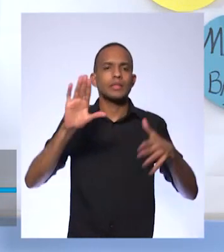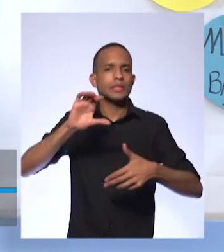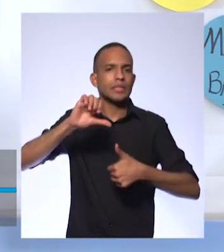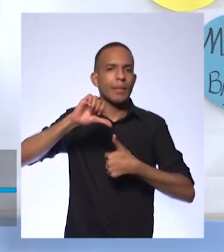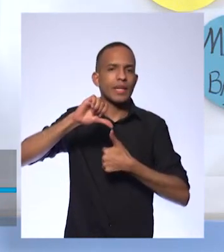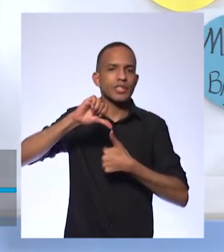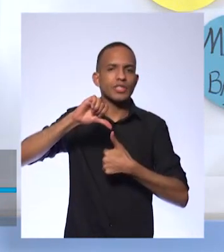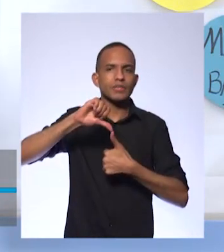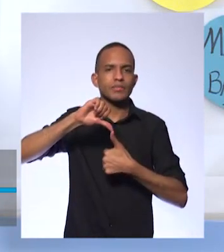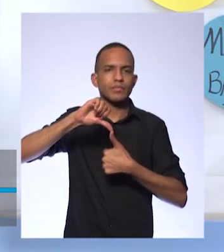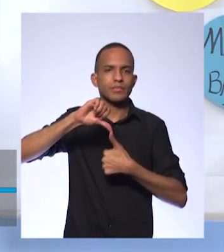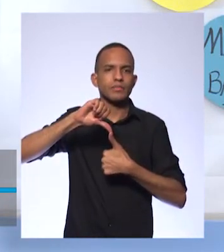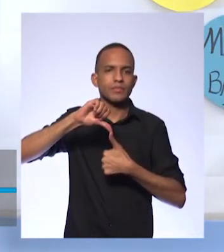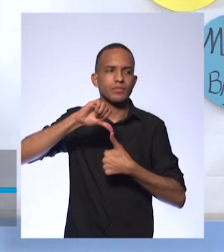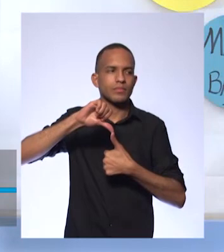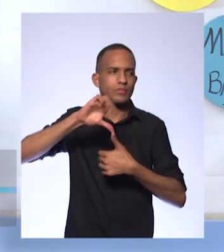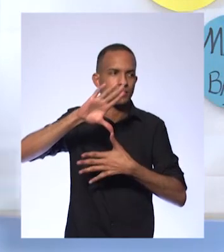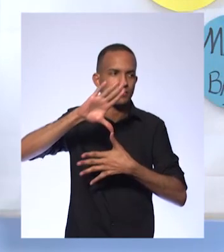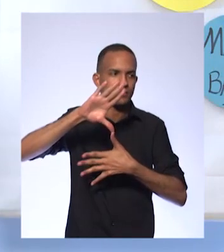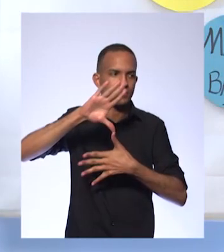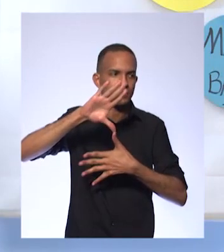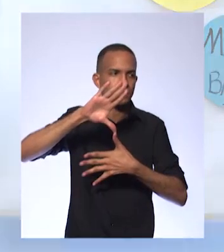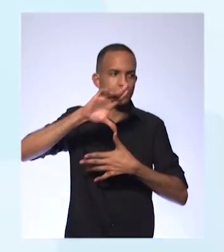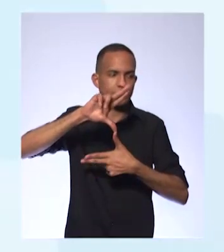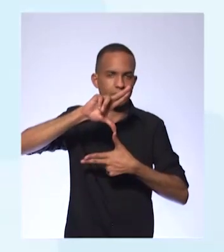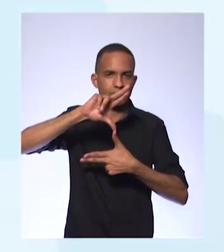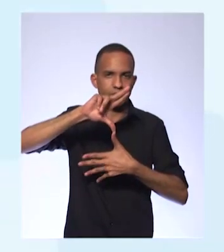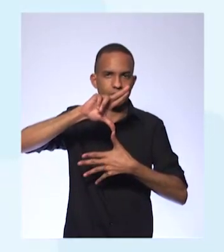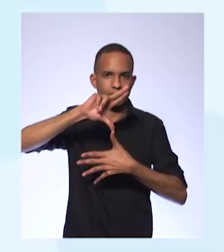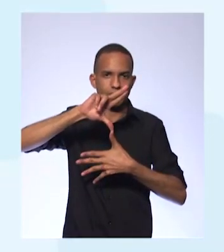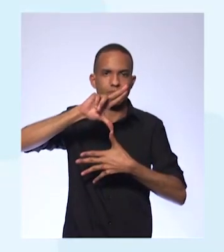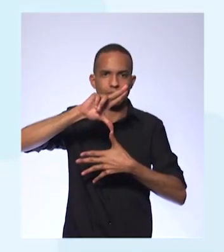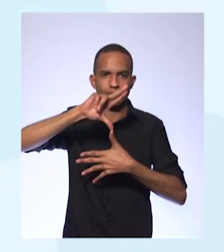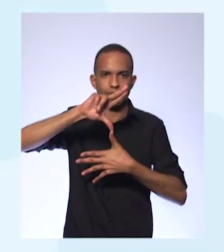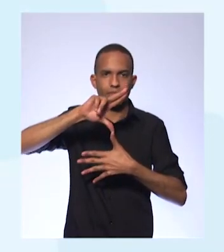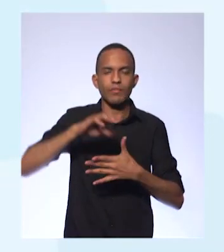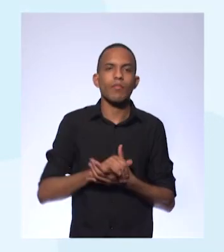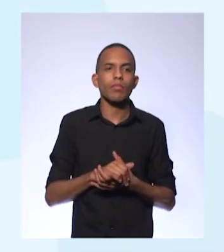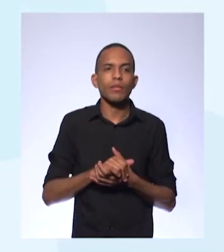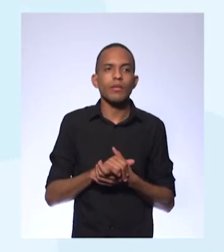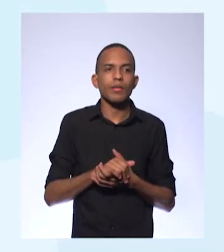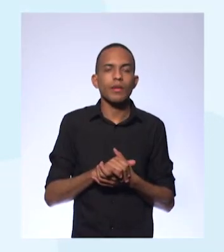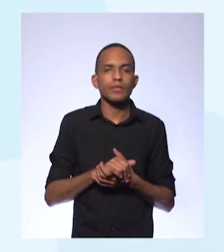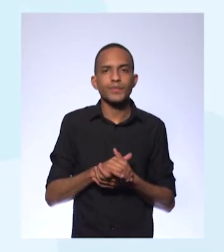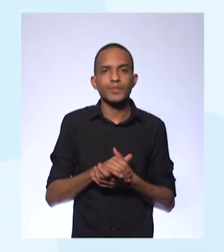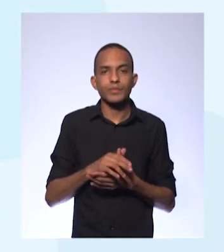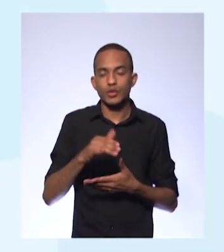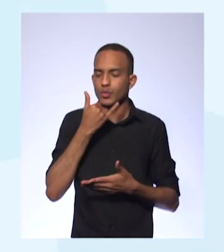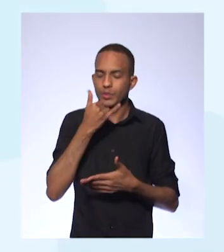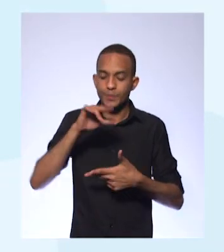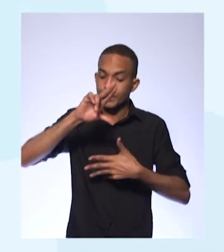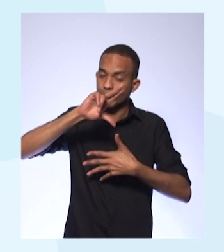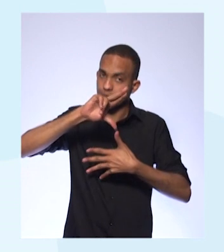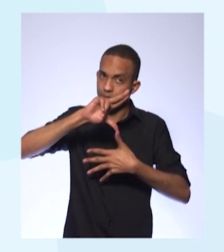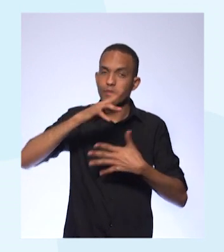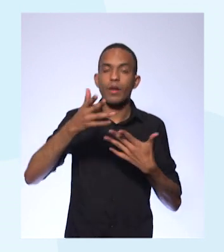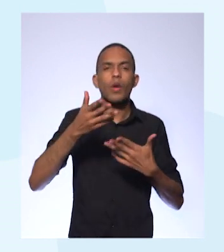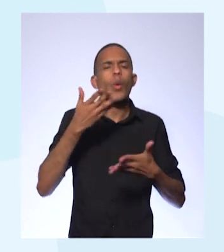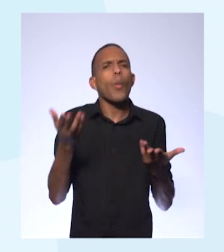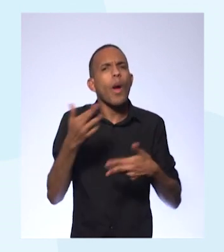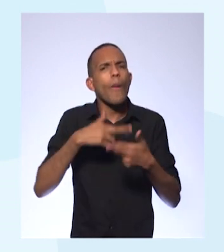Latina. Eu vou colocar aqui mais uma informação para vocês. Olha só. Responda no chat. Qual a relação